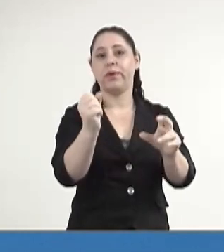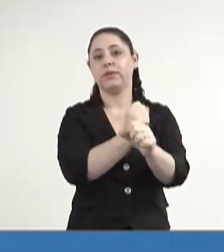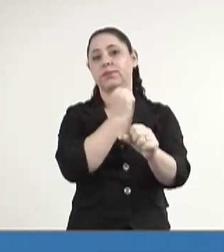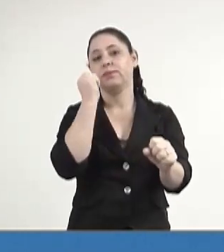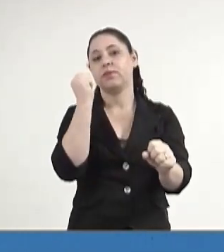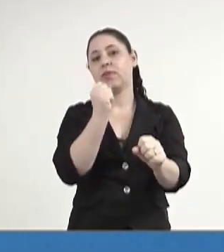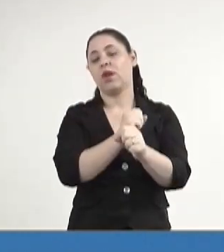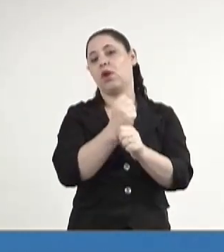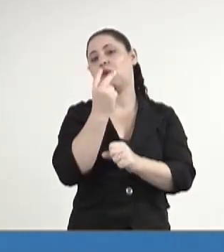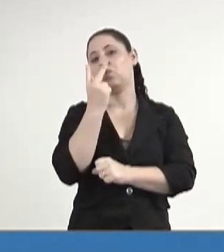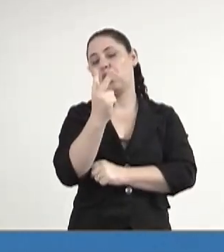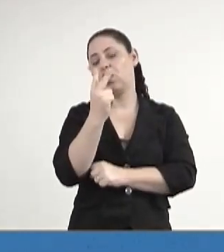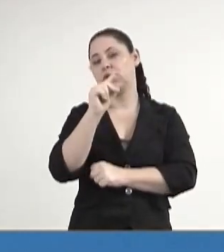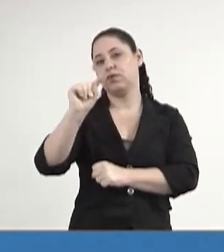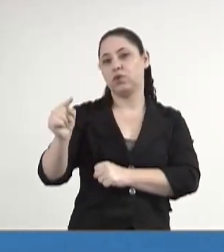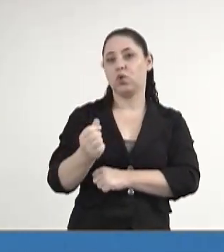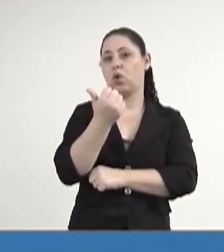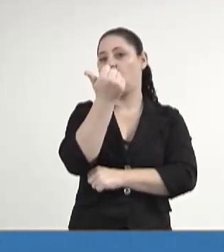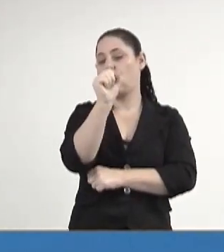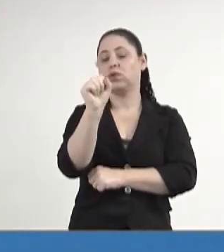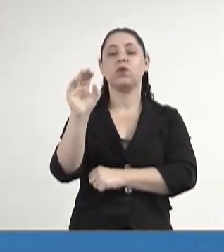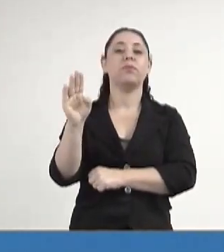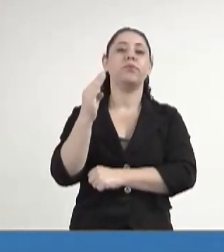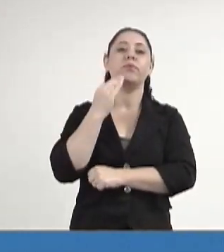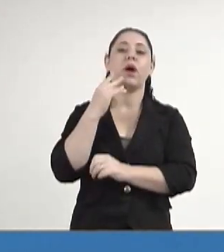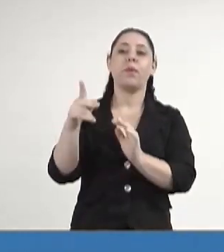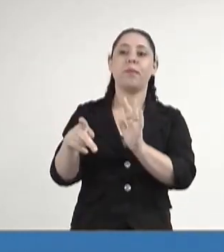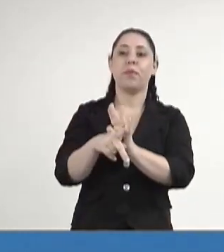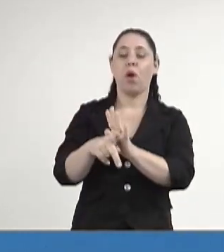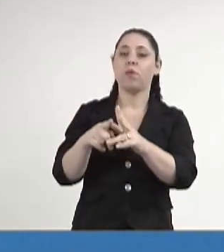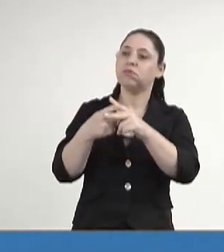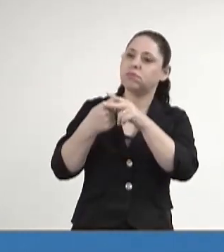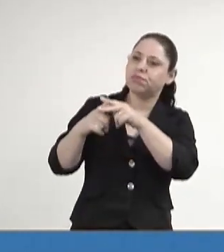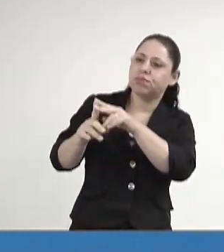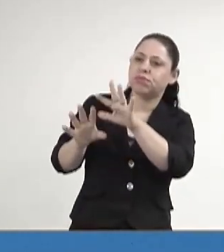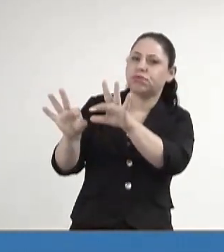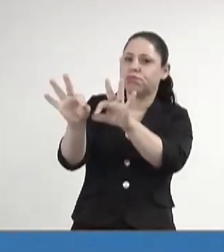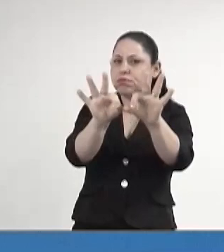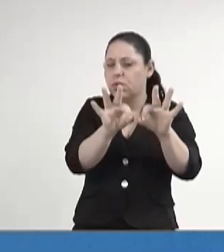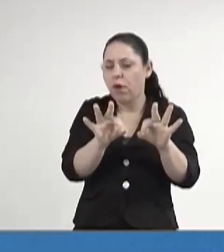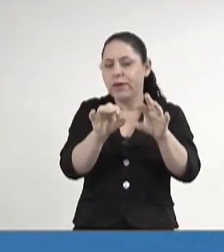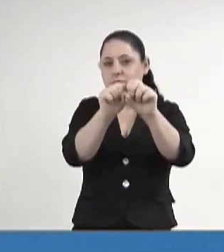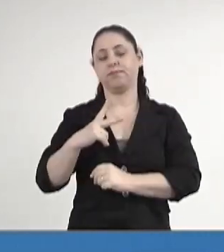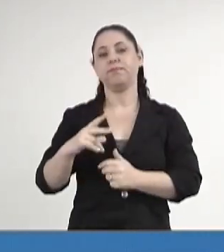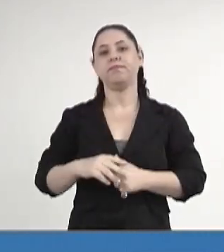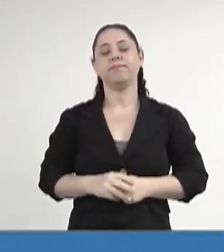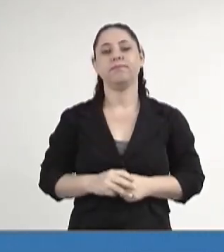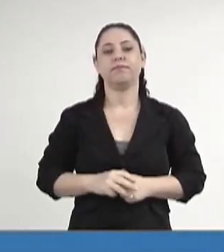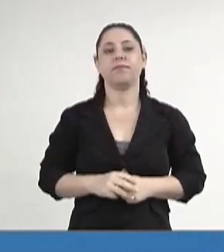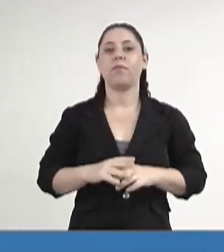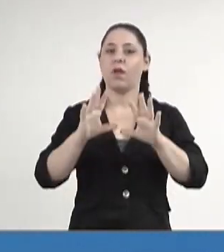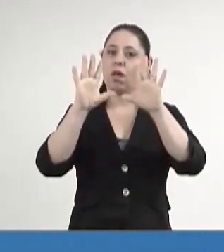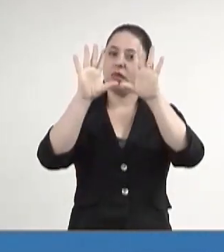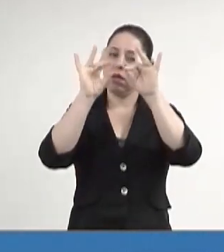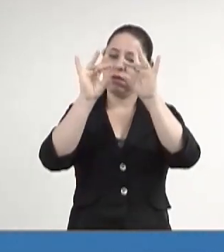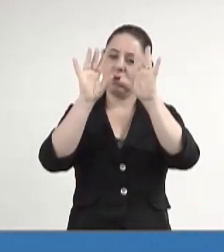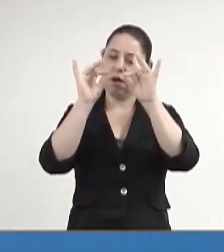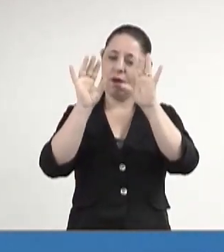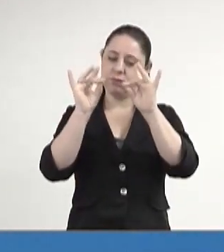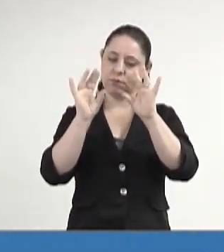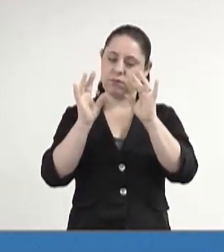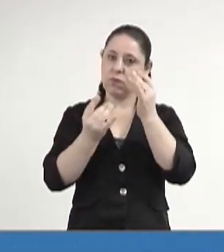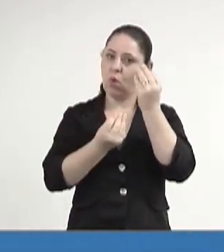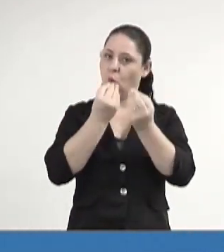a obras e 2,8 bilhões destinados à operação e manutenção do sistema de esgoto. Detalhar